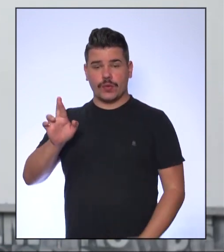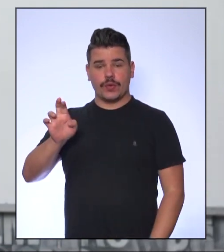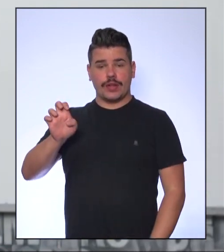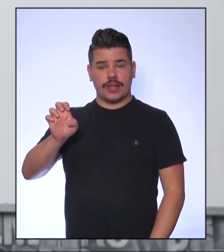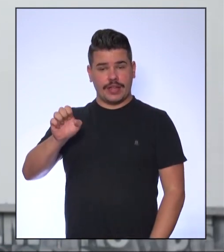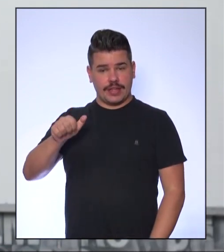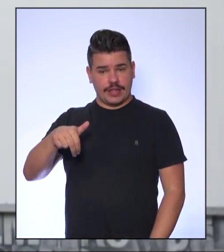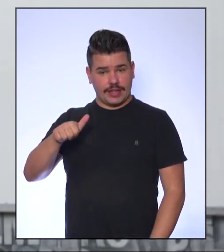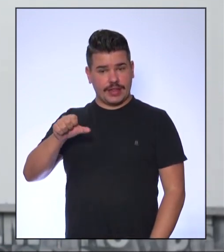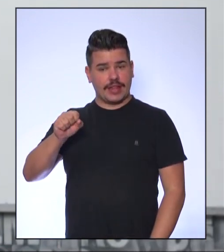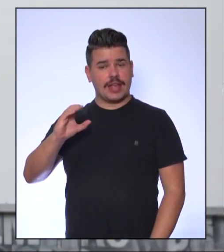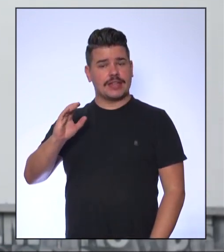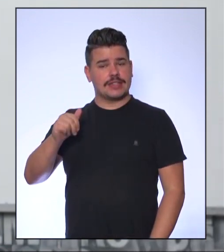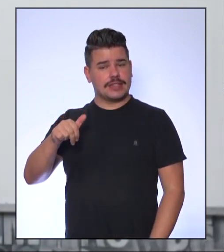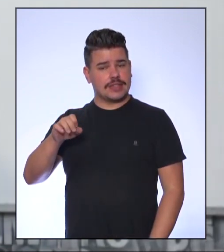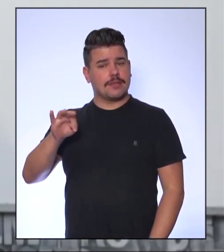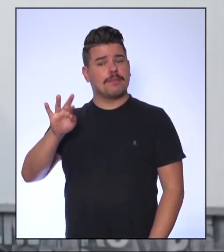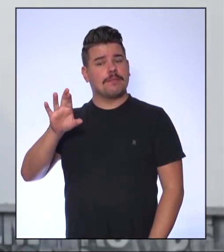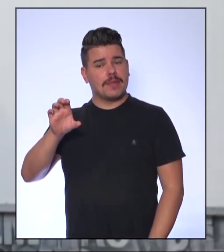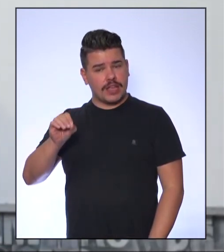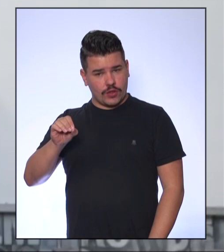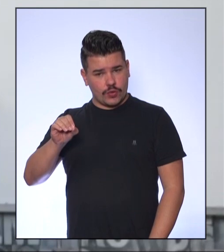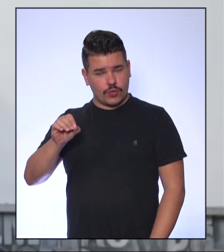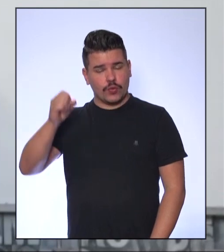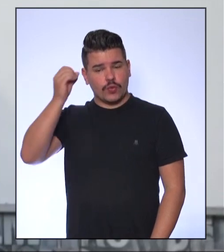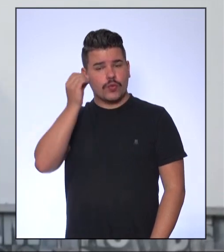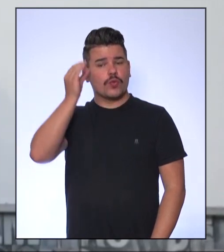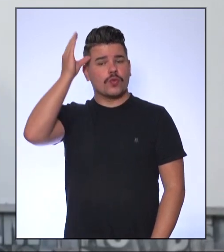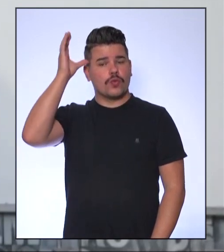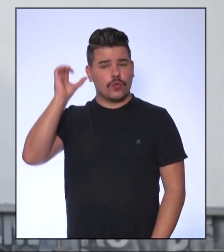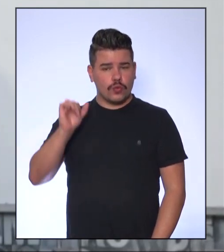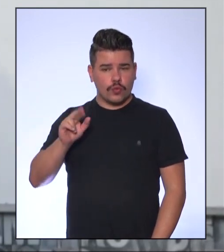de encontro com a formação do que nós chamamos de